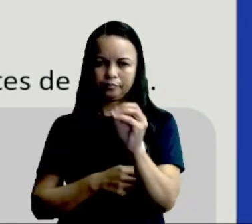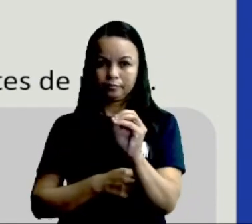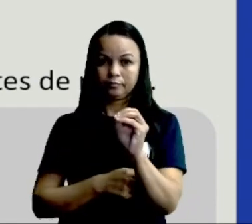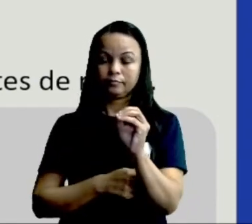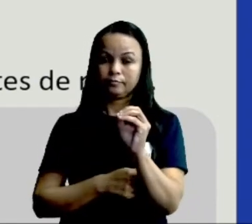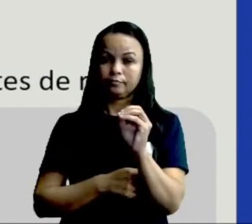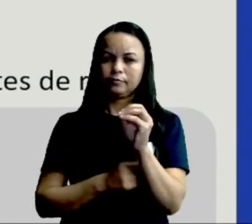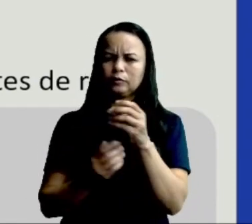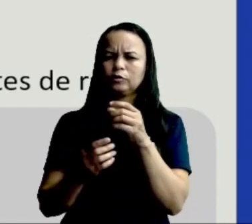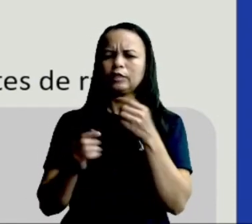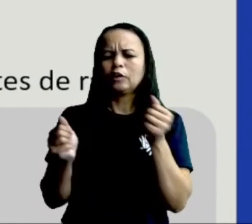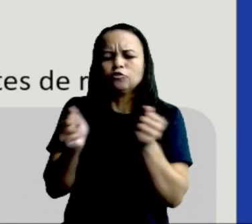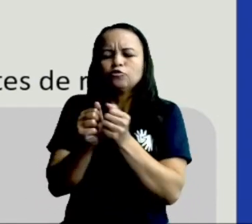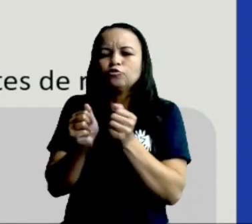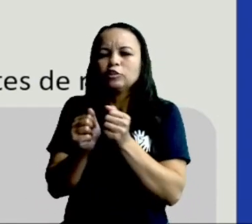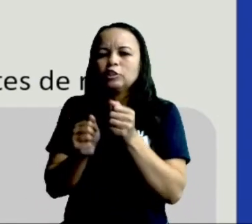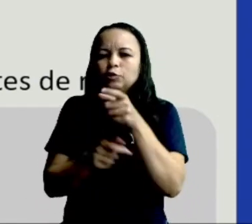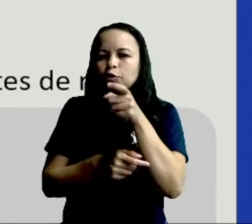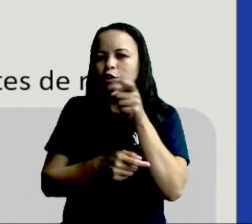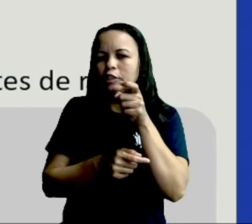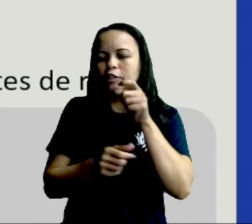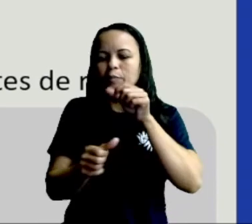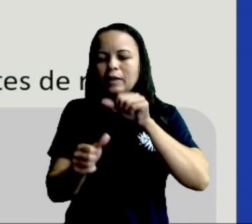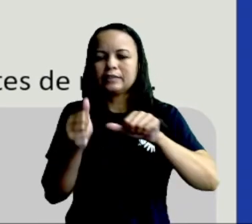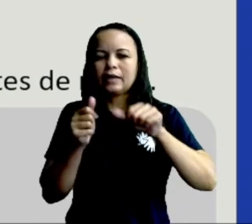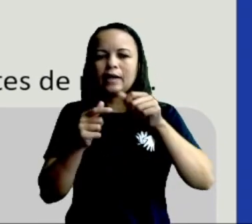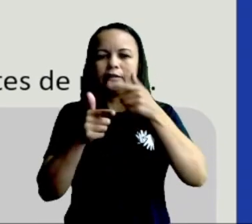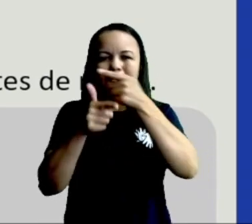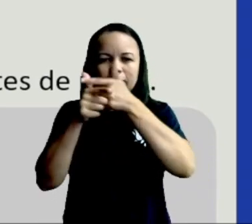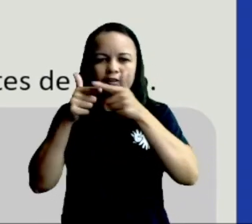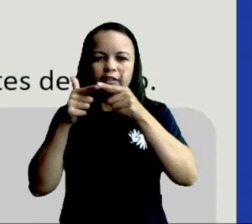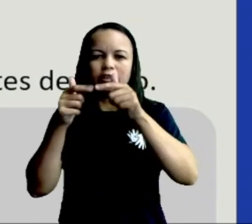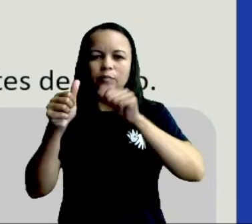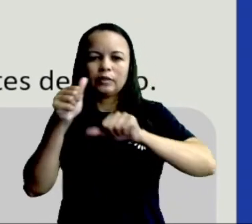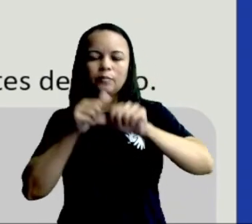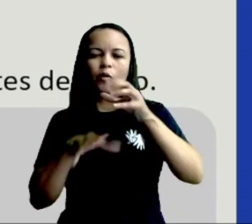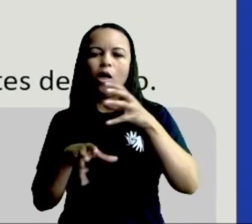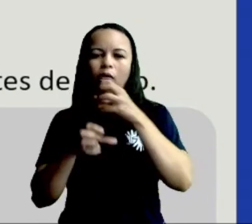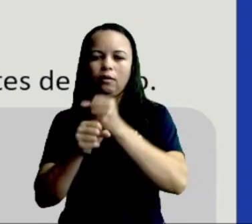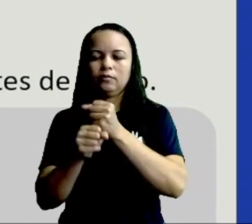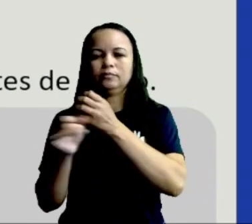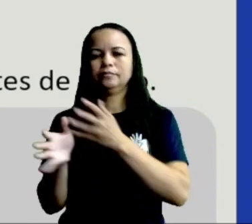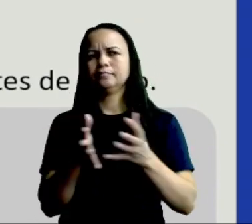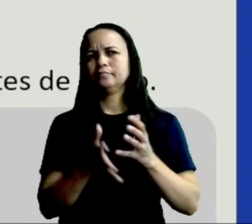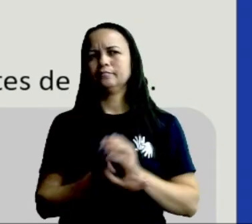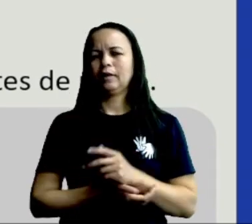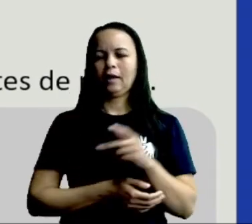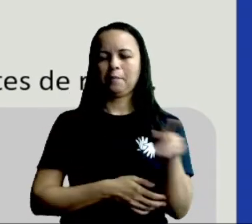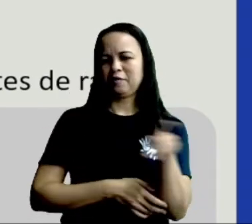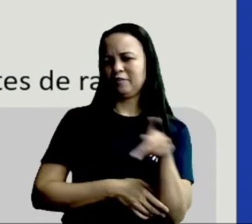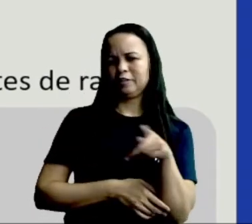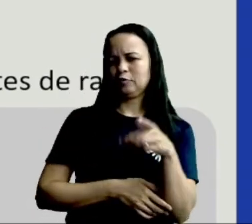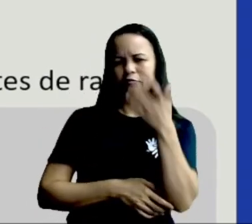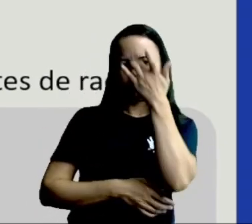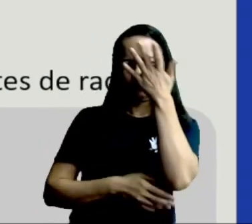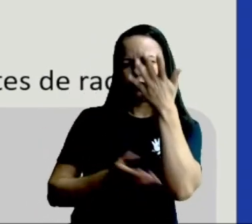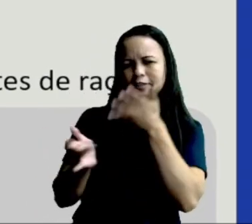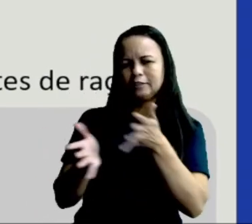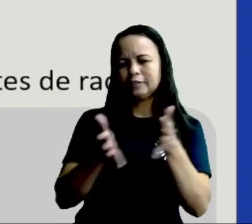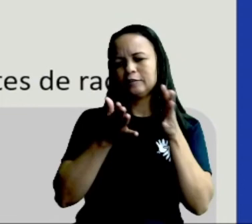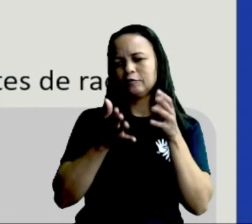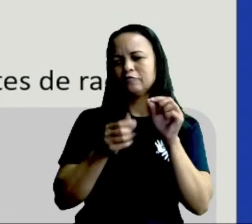lá juntinho do x passa dividindo para depois da igualdade. Ah, professora, facilite meu cálculo aí. O que é que eu tenho que